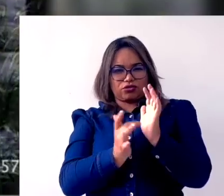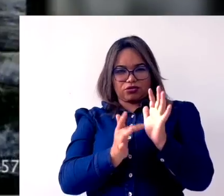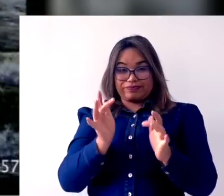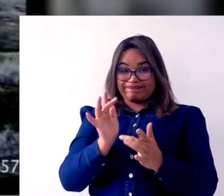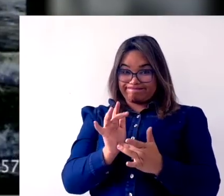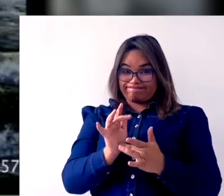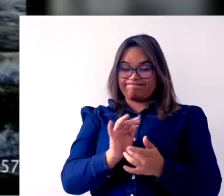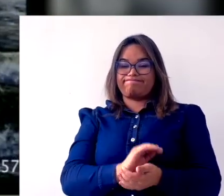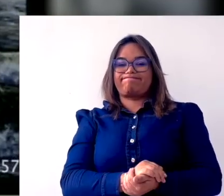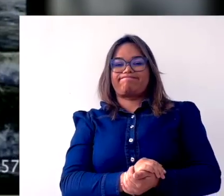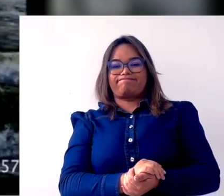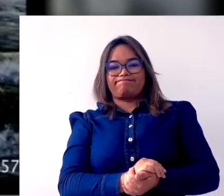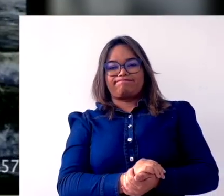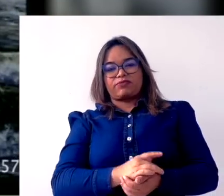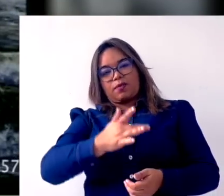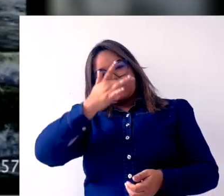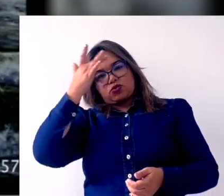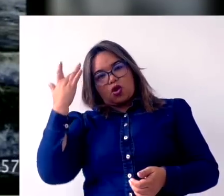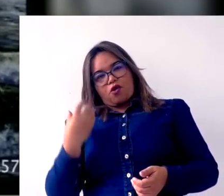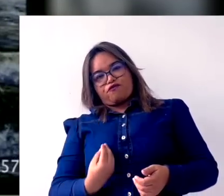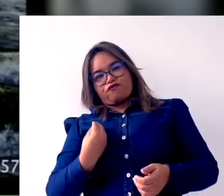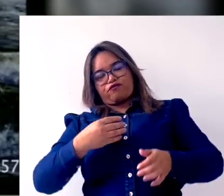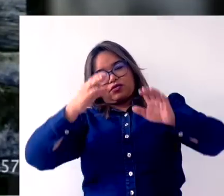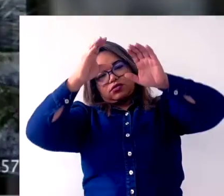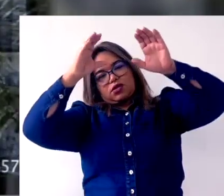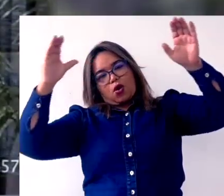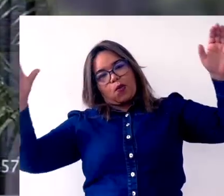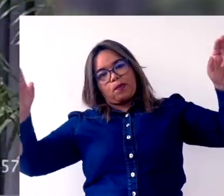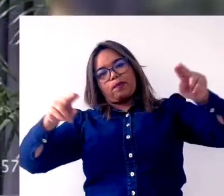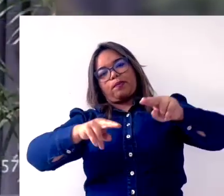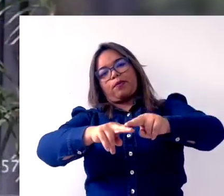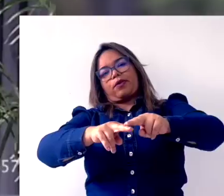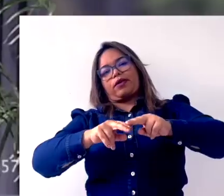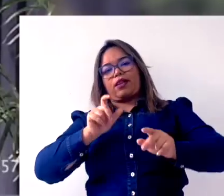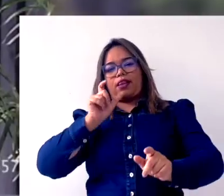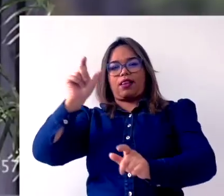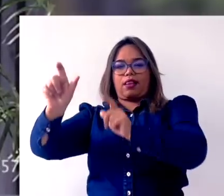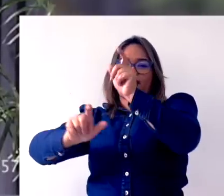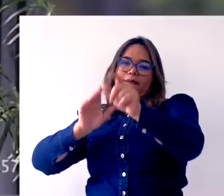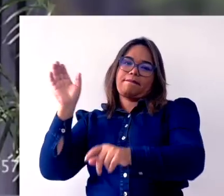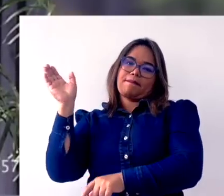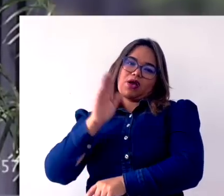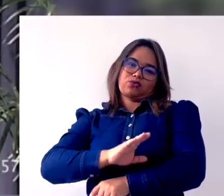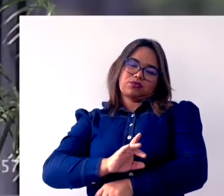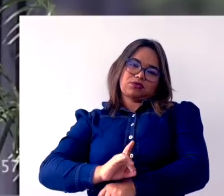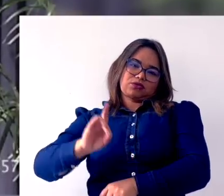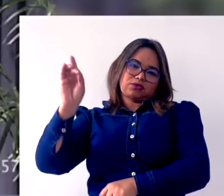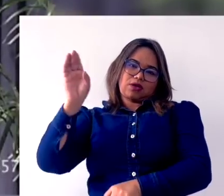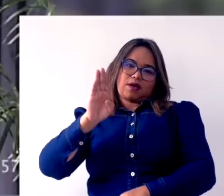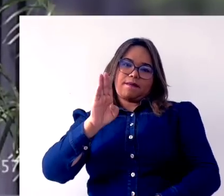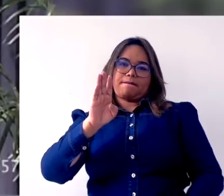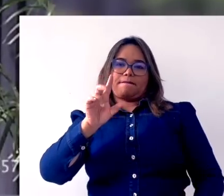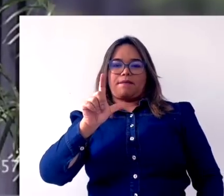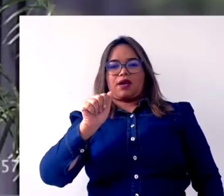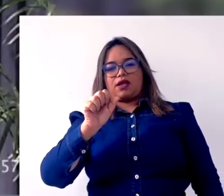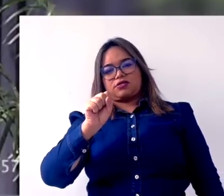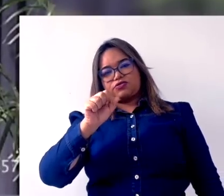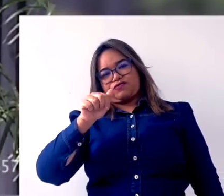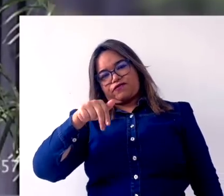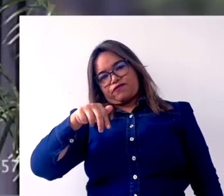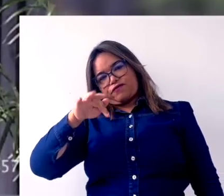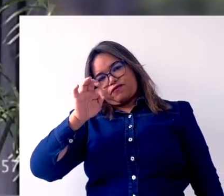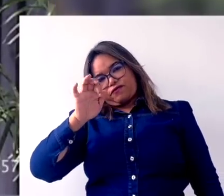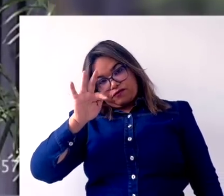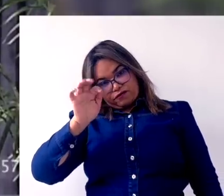homem. E aqueles que habitam no céu. Por isso eles blasfemam contra o próprio Deus. Apocalipse 13, 5 a